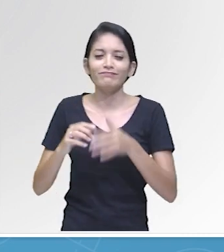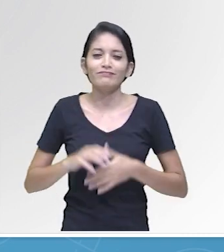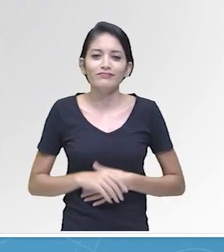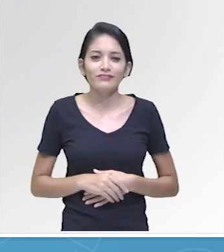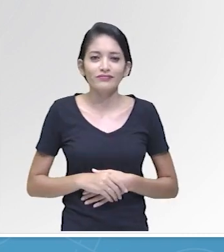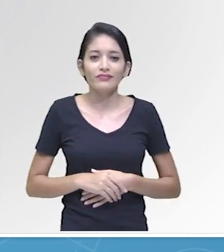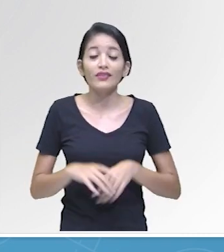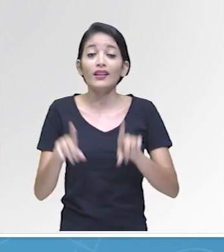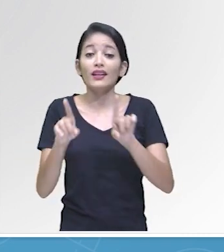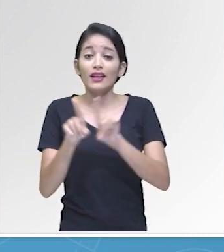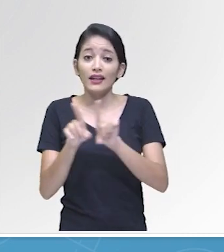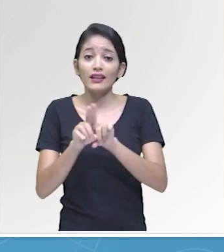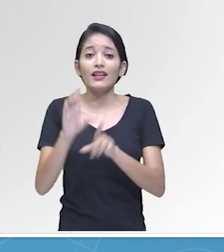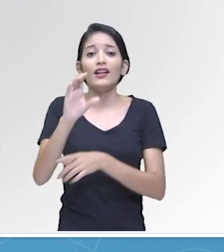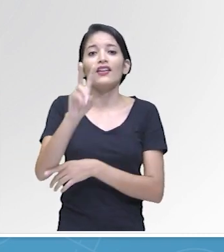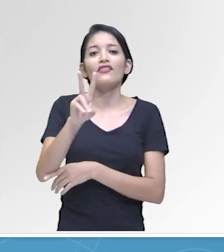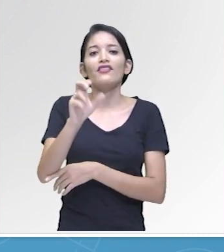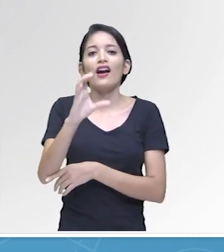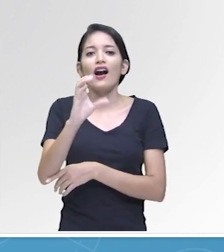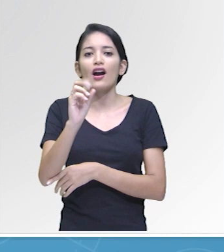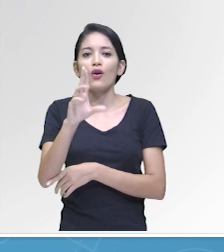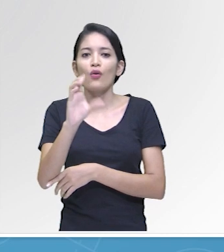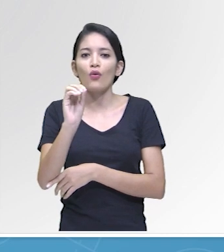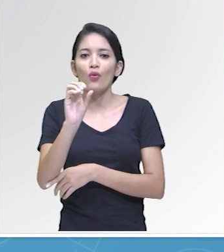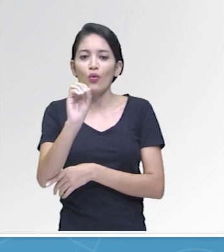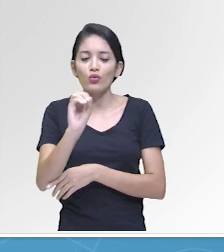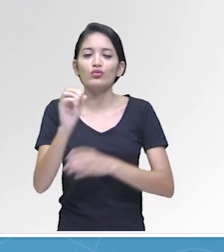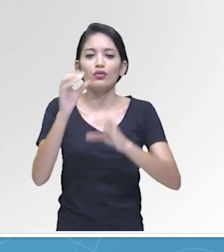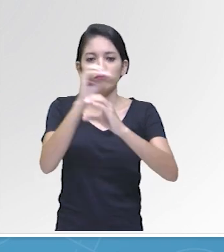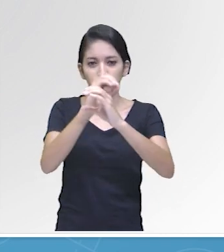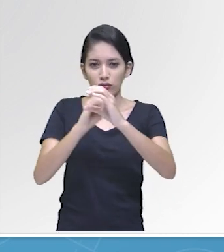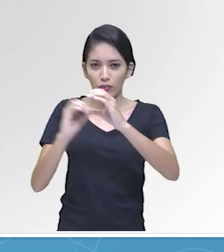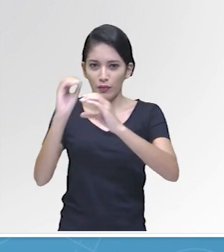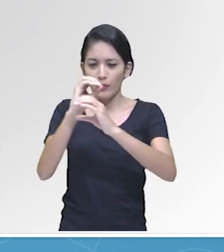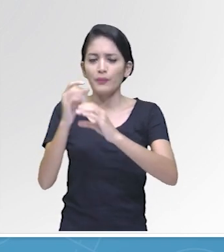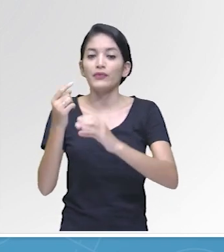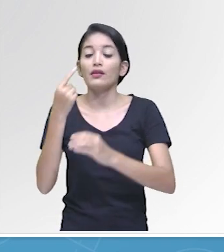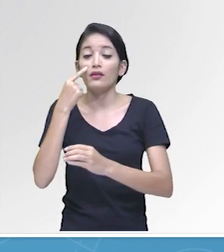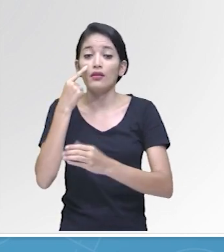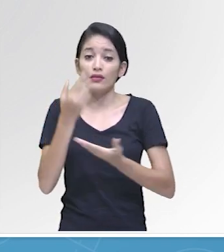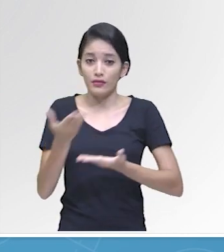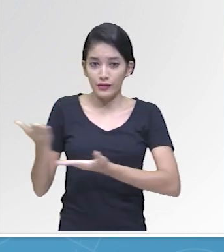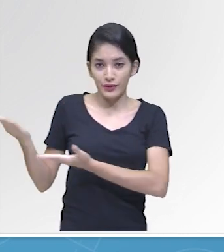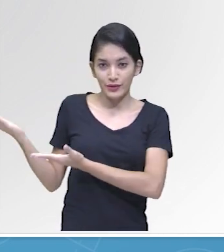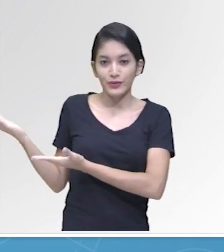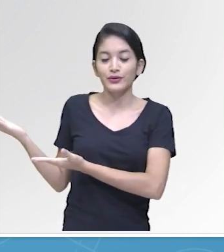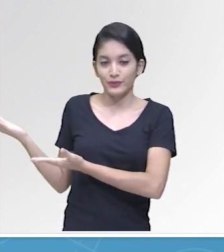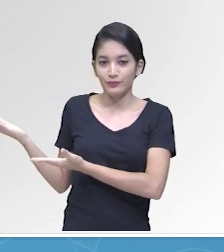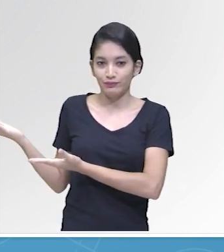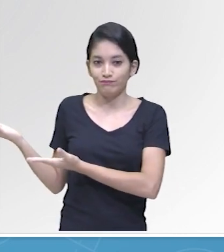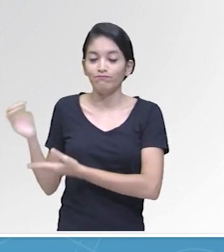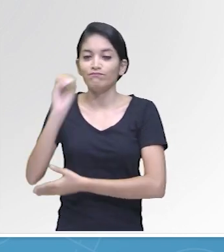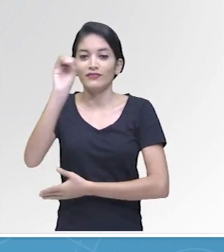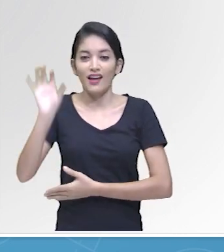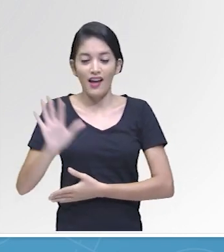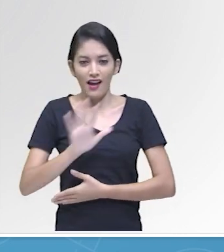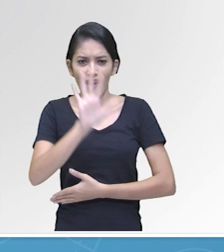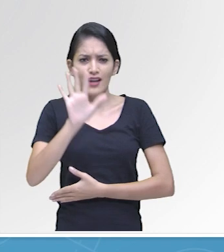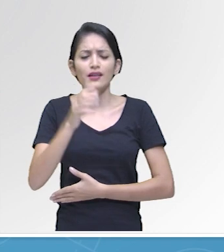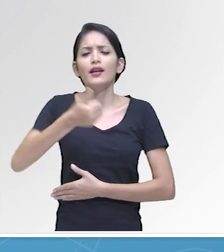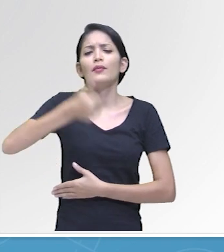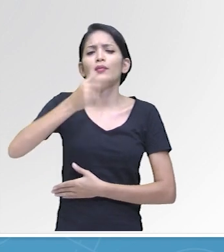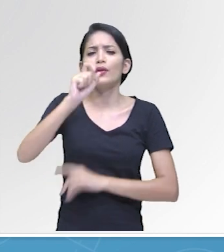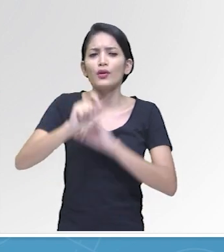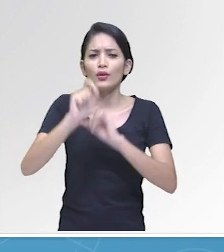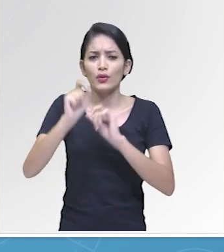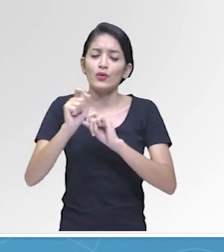E vacúolos grandes. Agora, olhem comigo aqui nessa figura, nessa gravura, nessa imagem. Primeiramente, nós